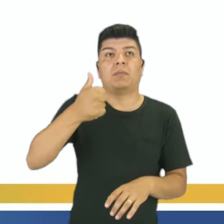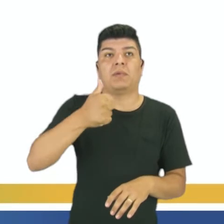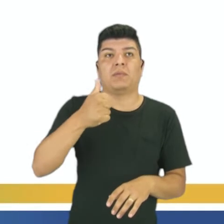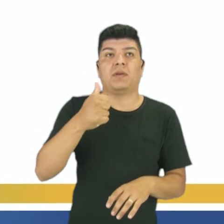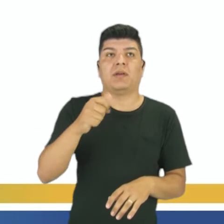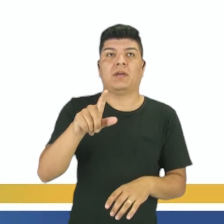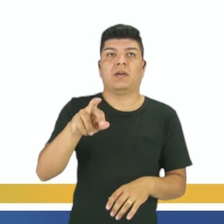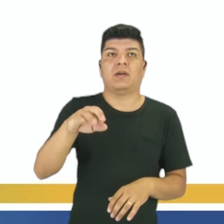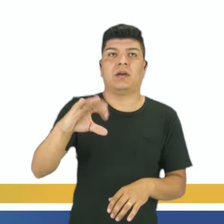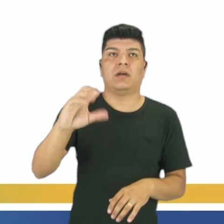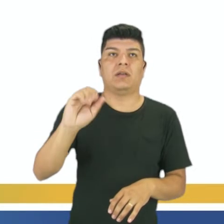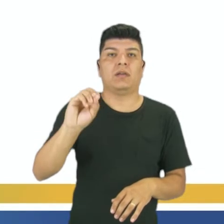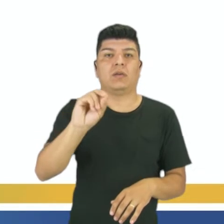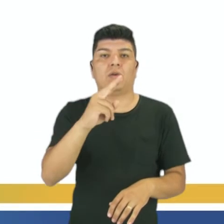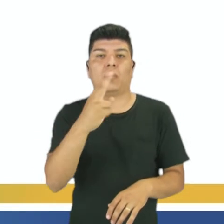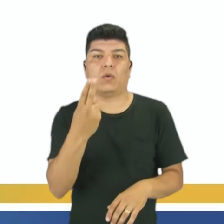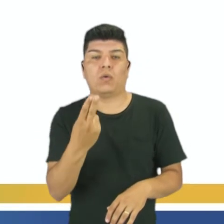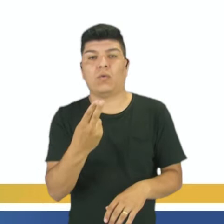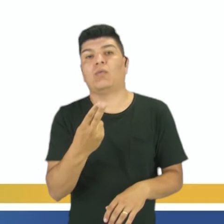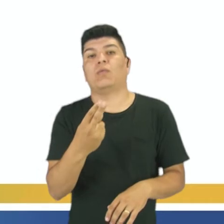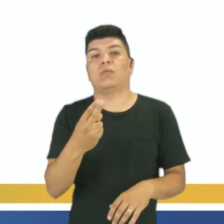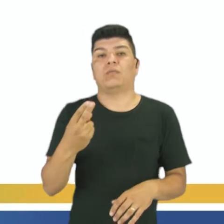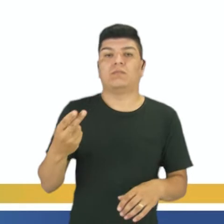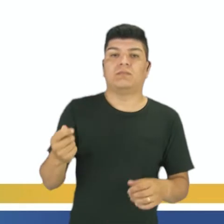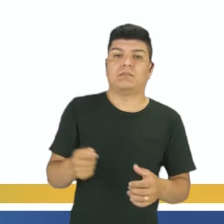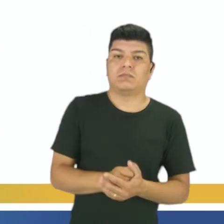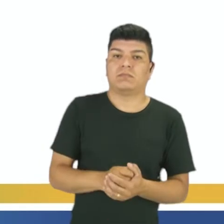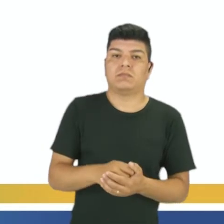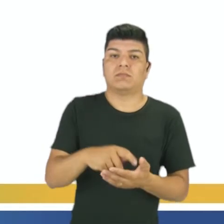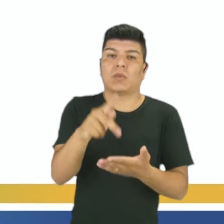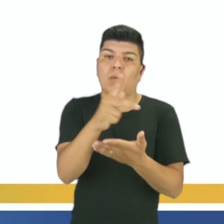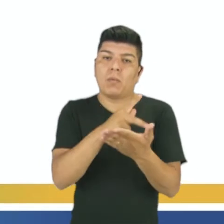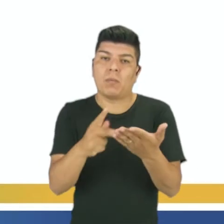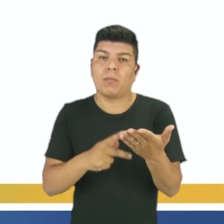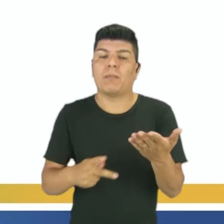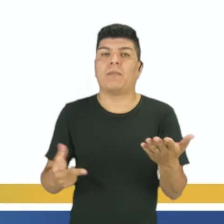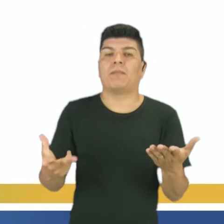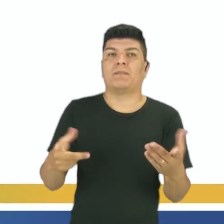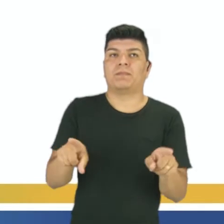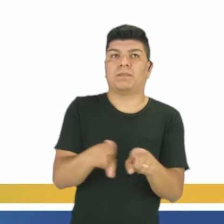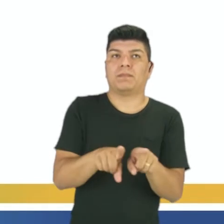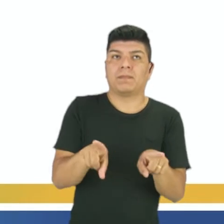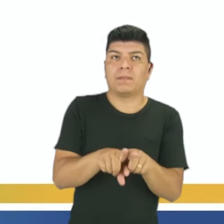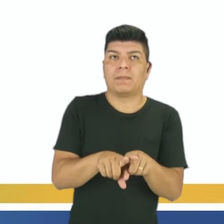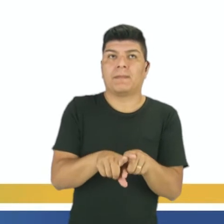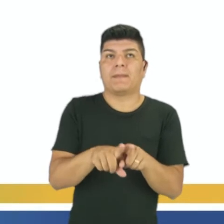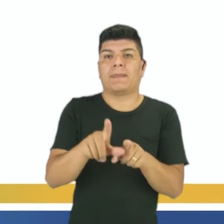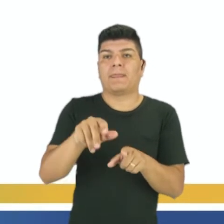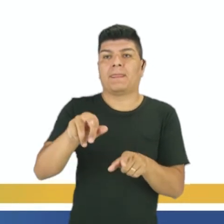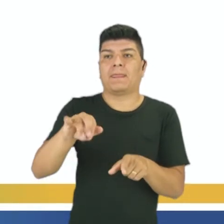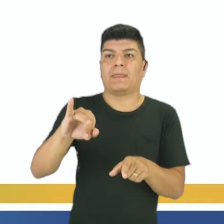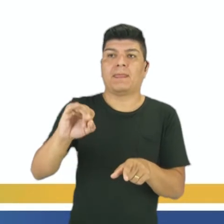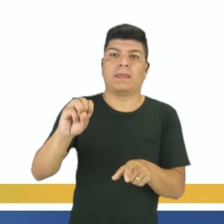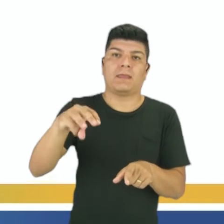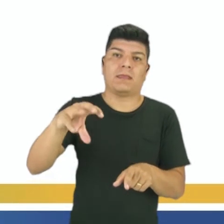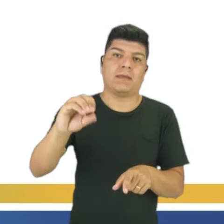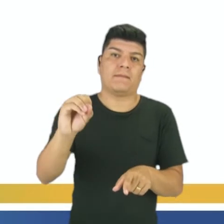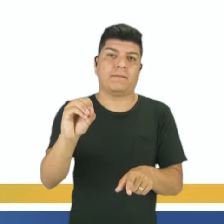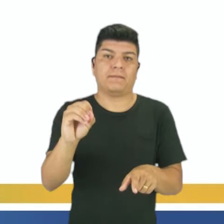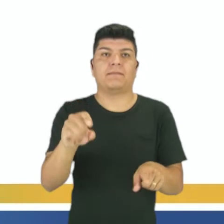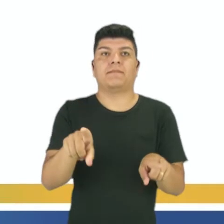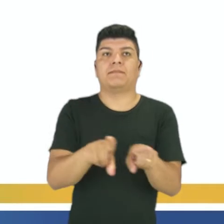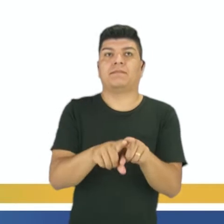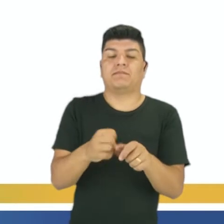lírica ou poética, que trabalha os estilos literários ali, o lirismo, com a